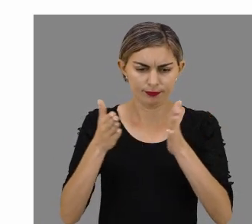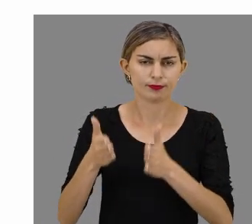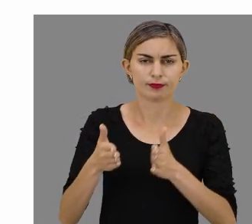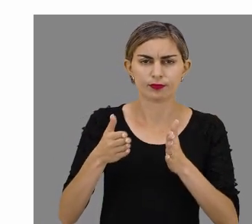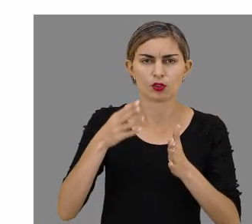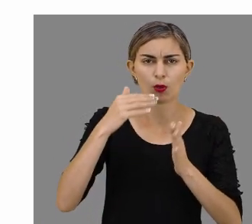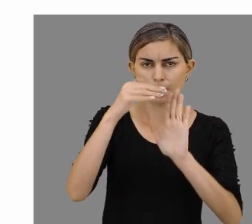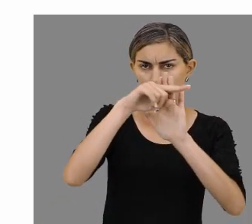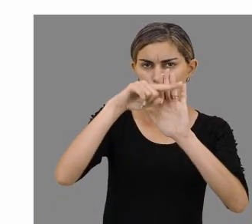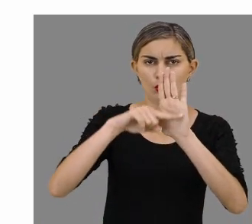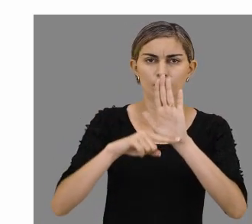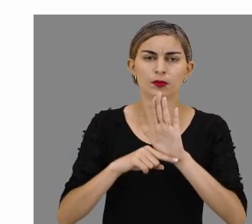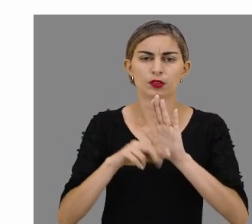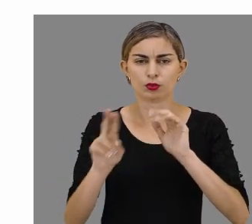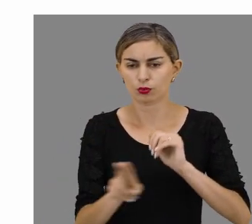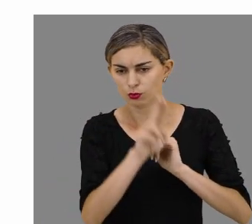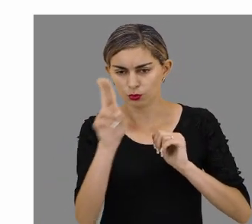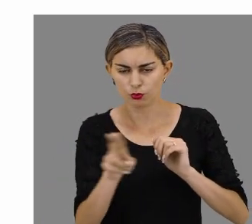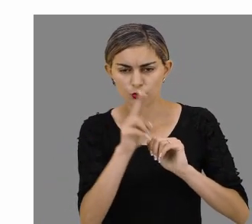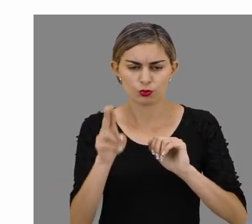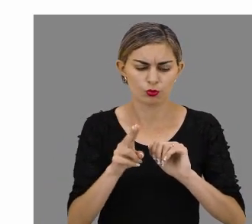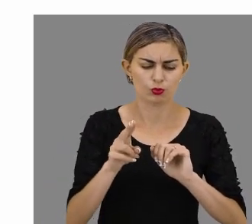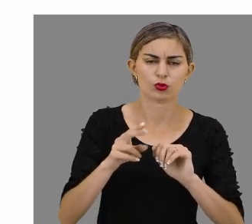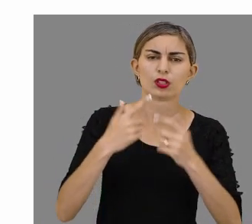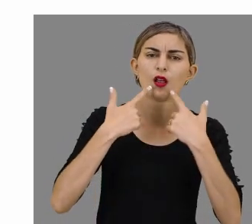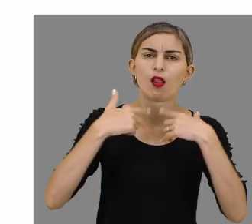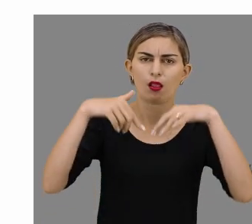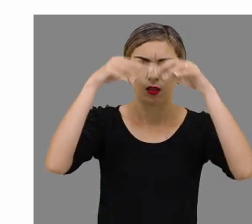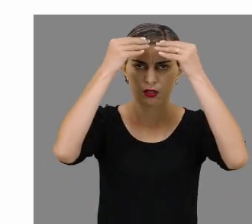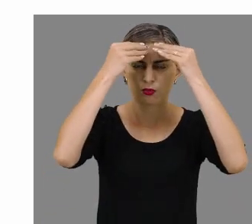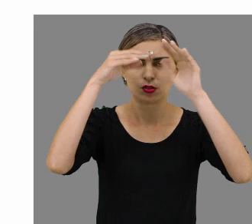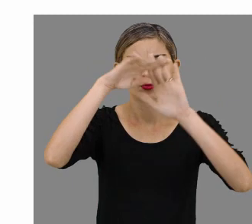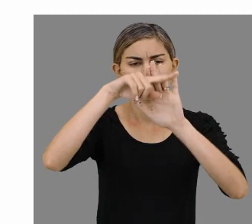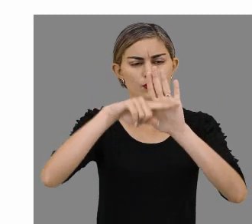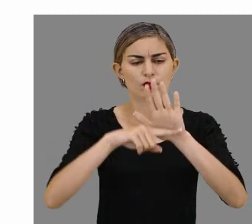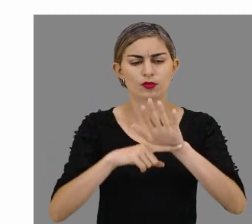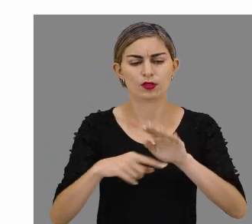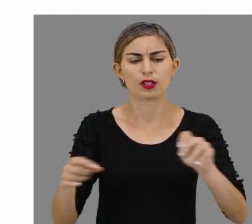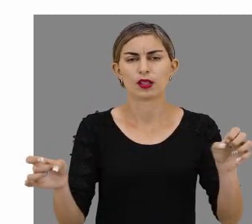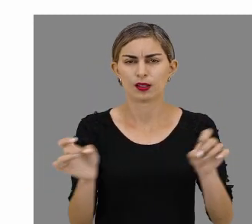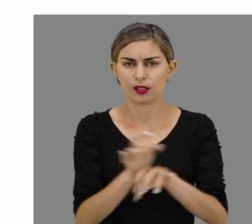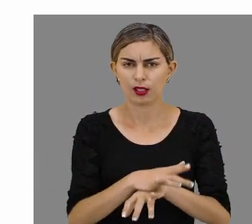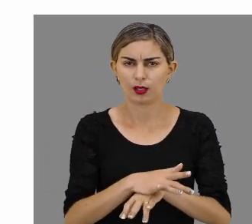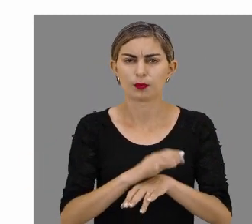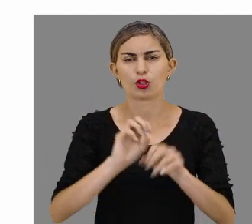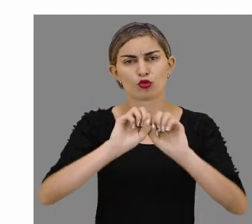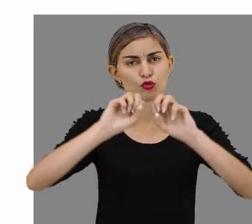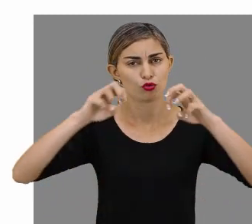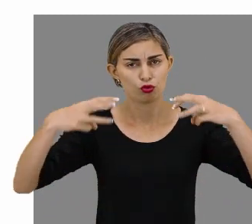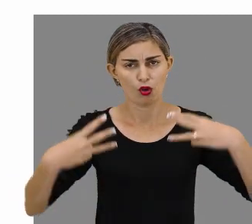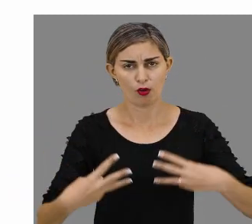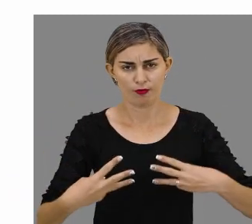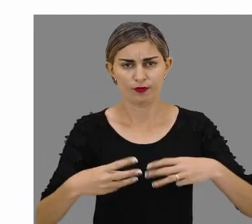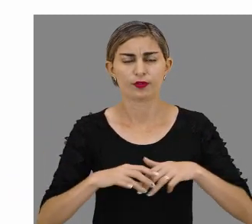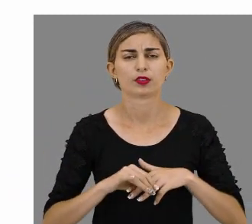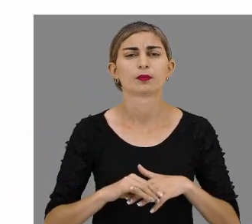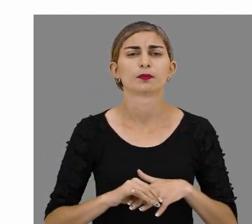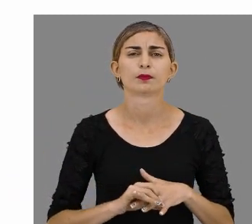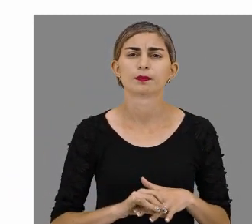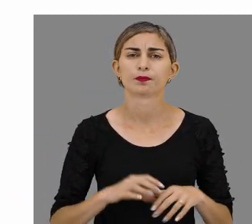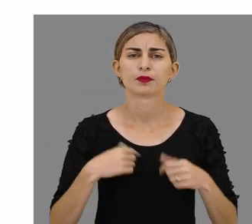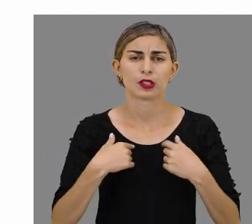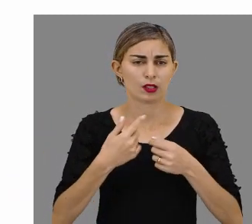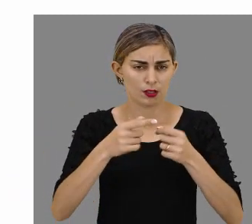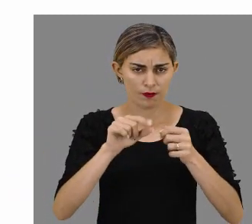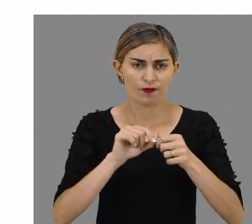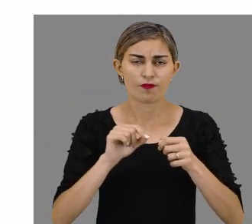fase onde o programador irá utilizar as linguagens de programação para concretizar o software. Nessa fase